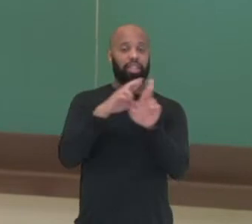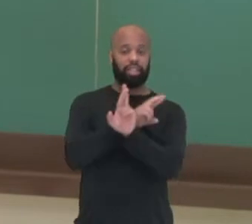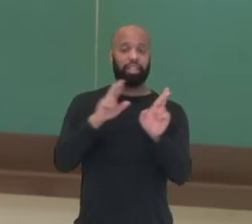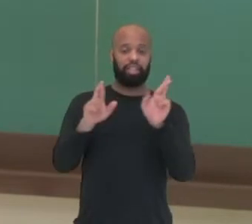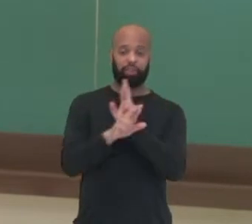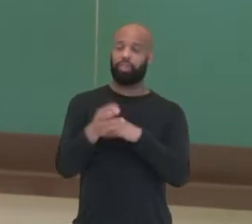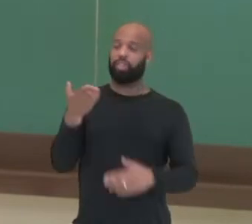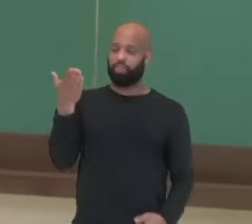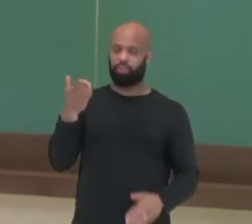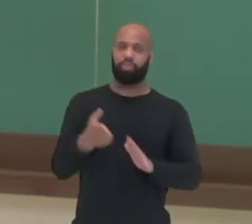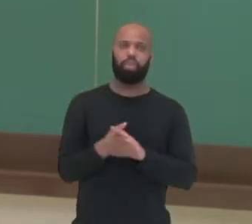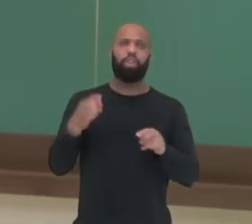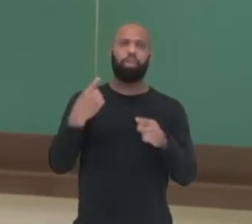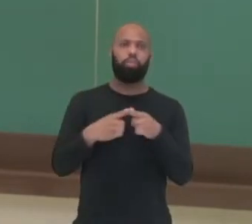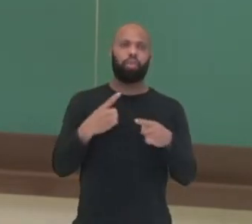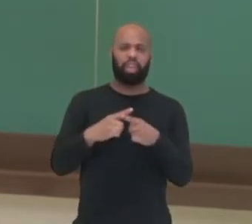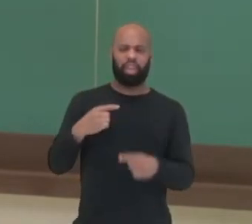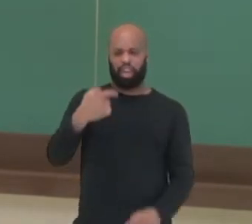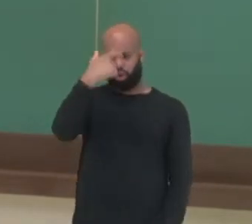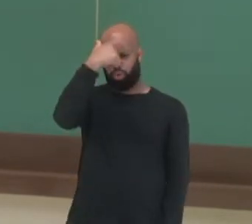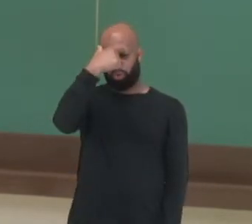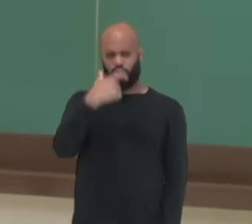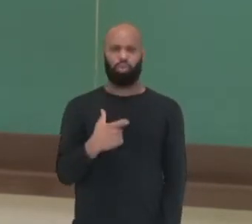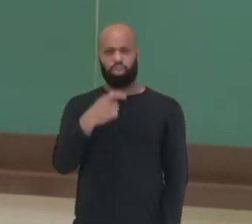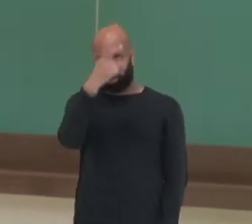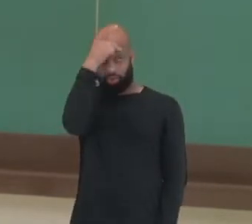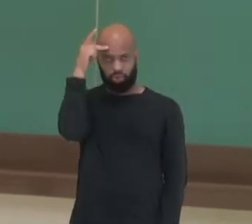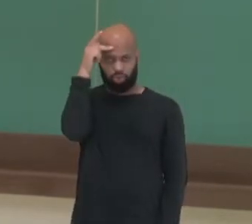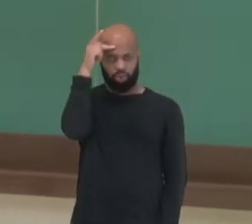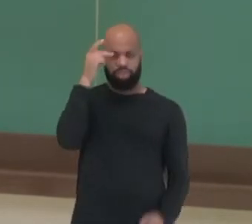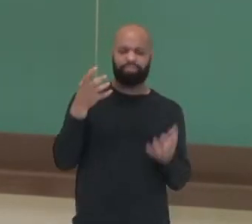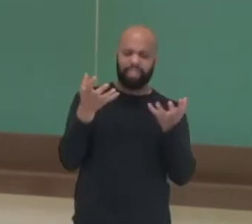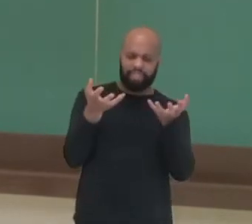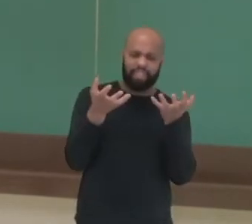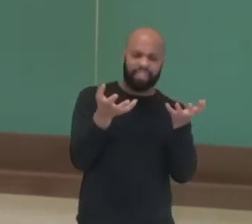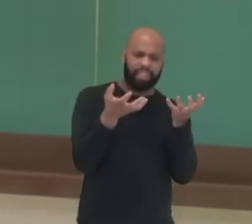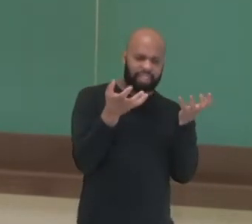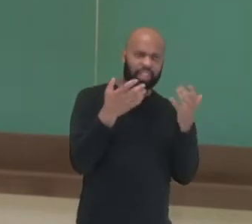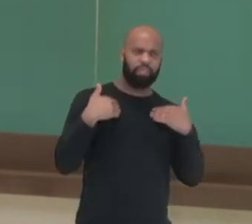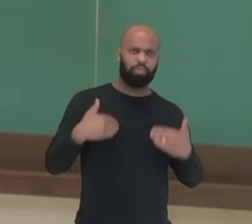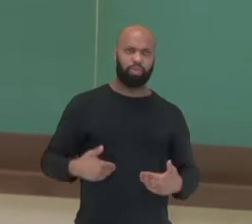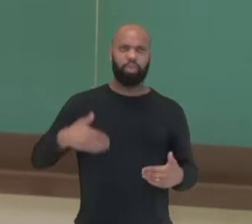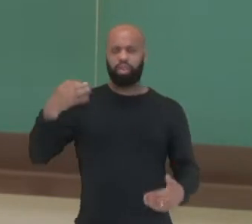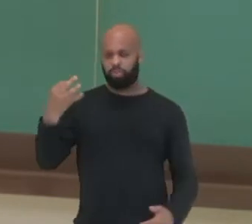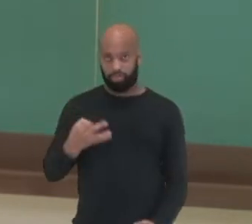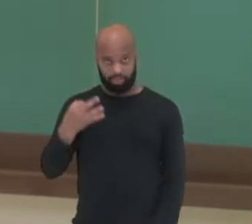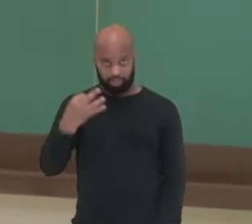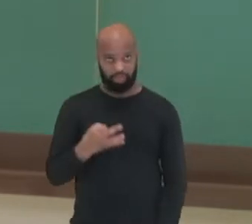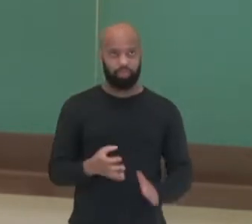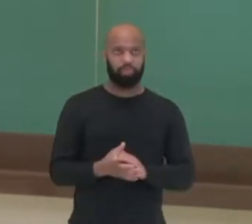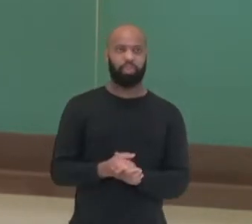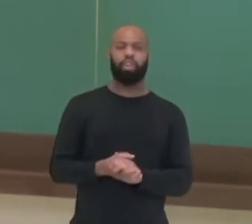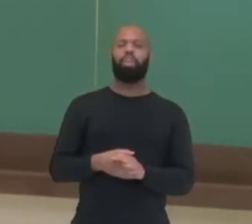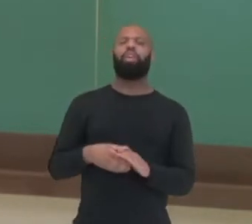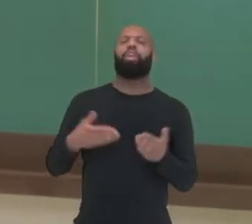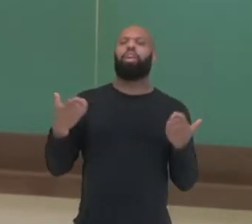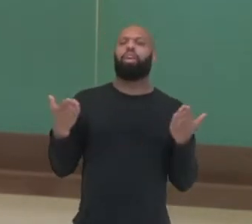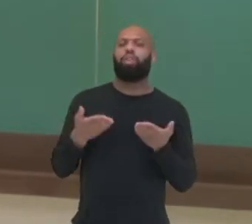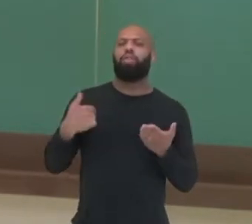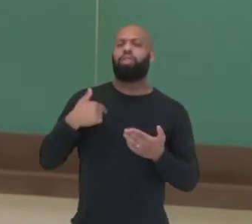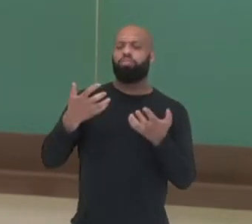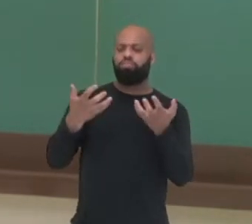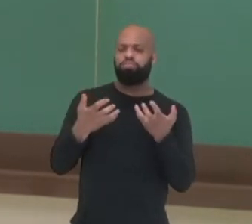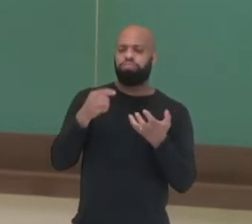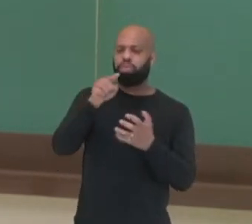Será que eu sou esse consumidor que compra buscando esse corpo ideal? E eu quero que vocês reflitam